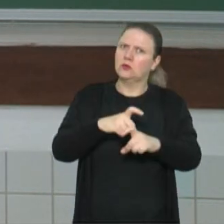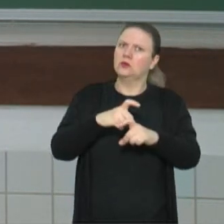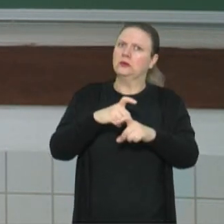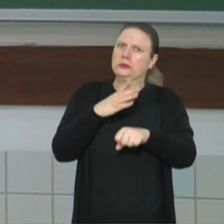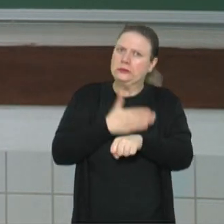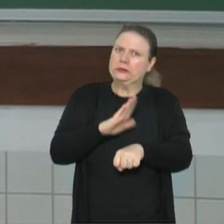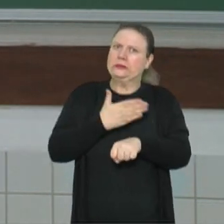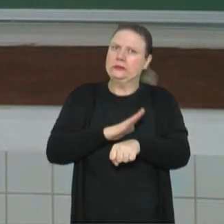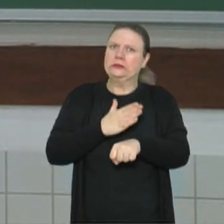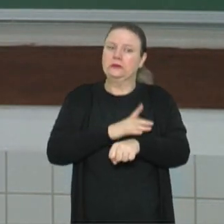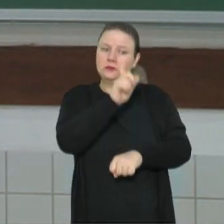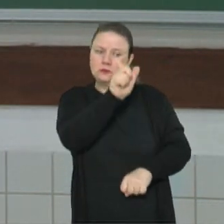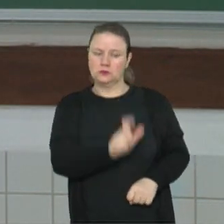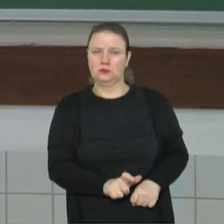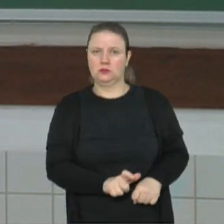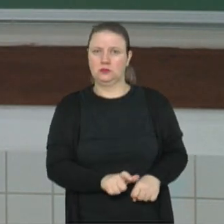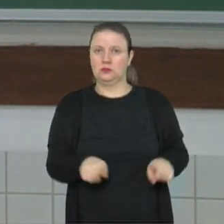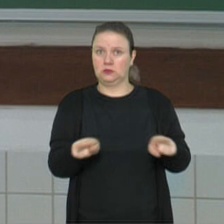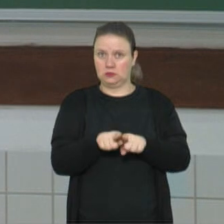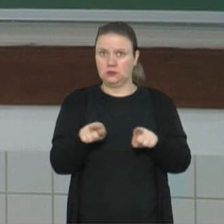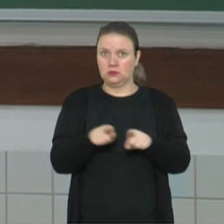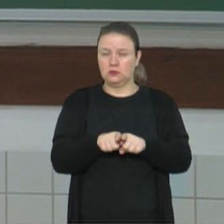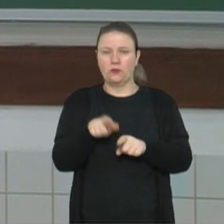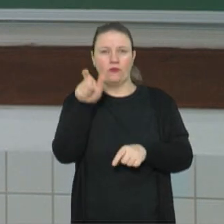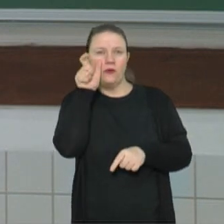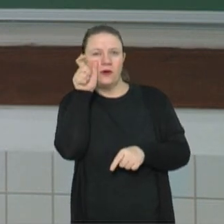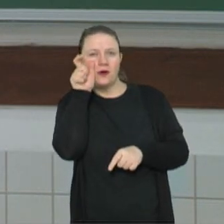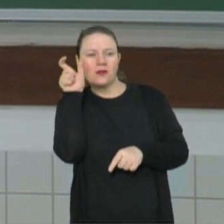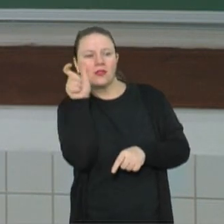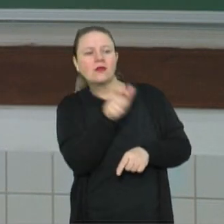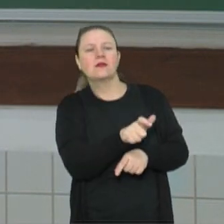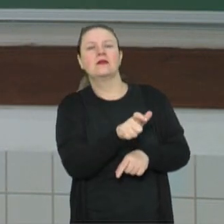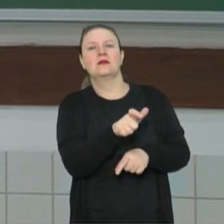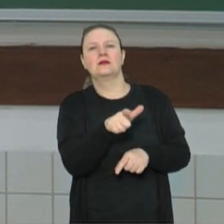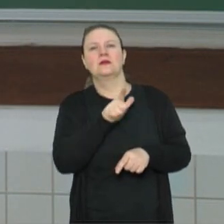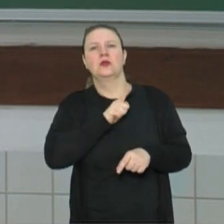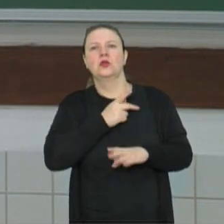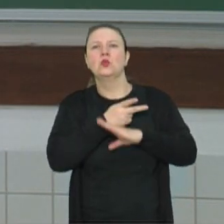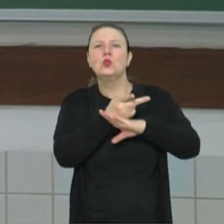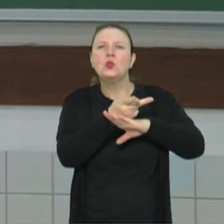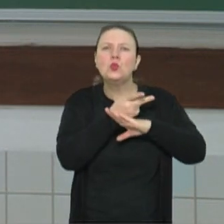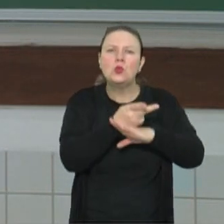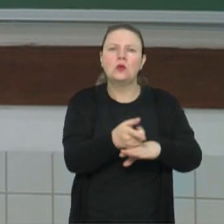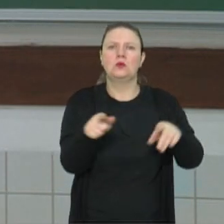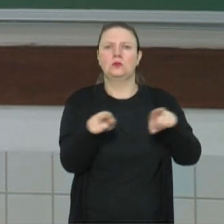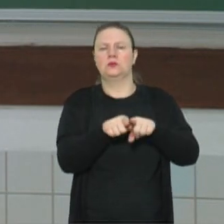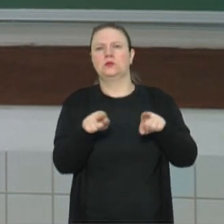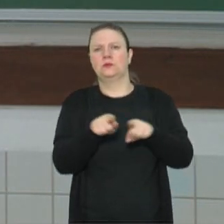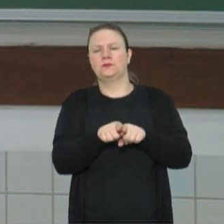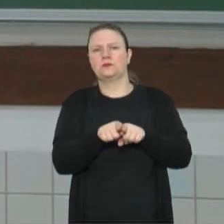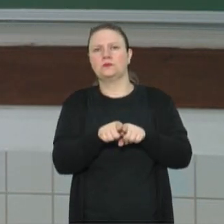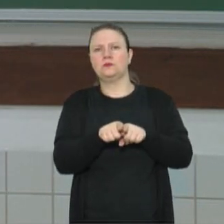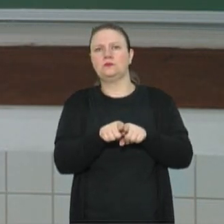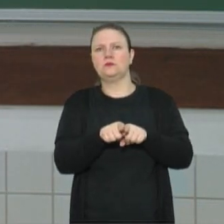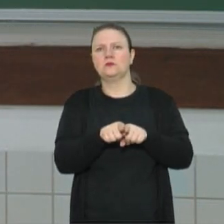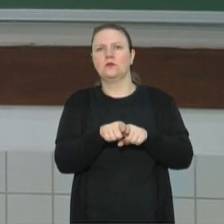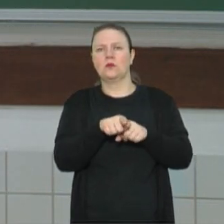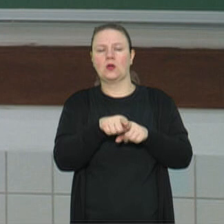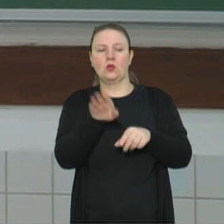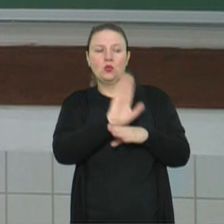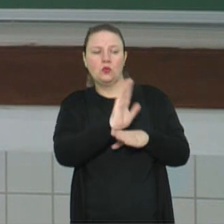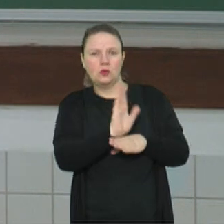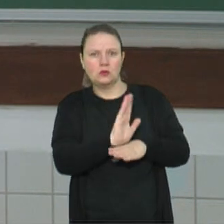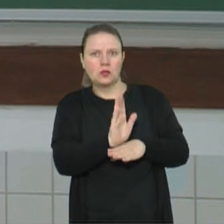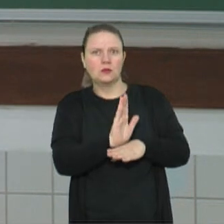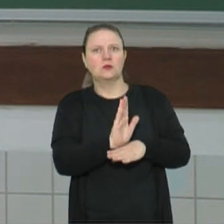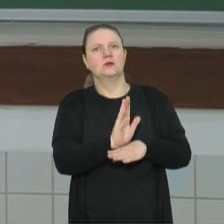esse praticante. Então eu recomendo bastante, assista o trailer, se interessar, chamar atenção, procura lá o documentário, né, e